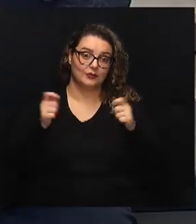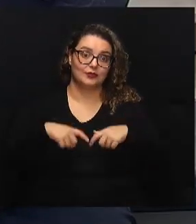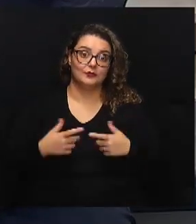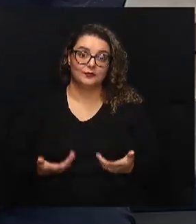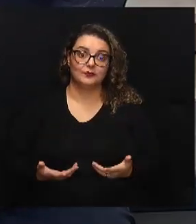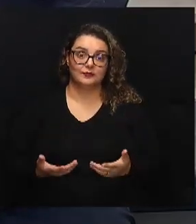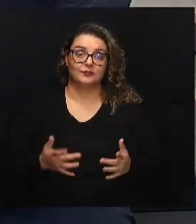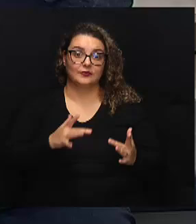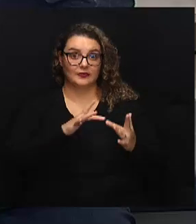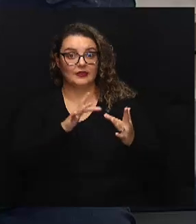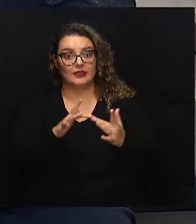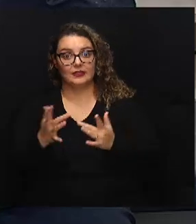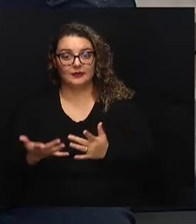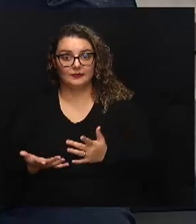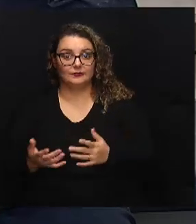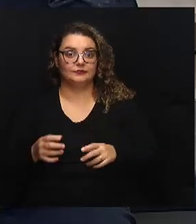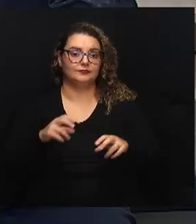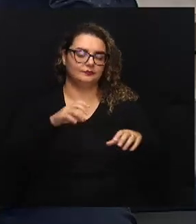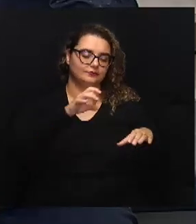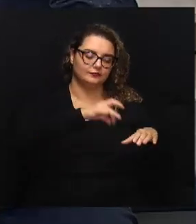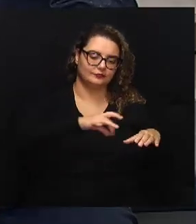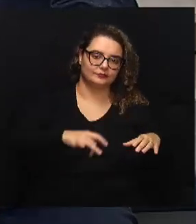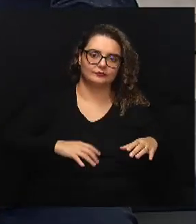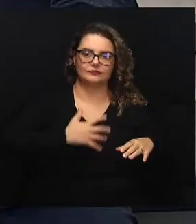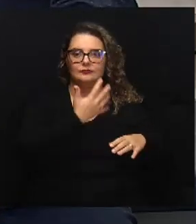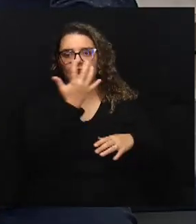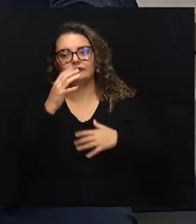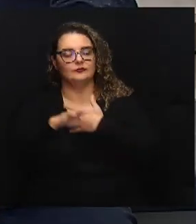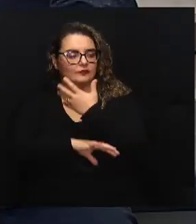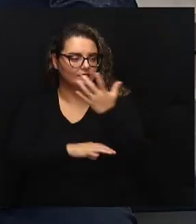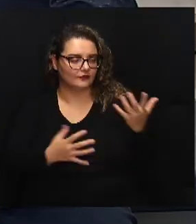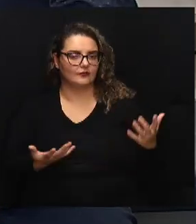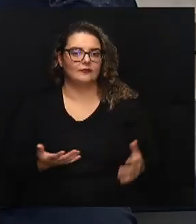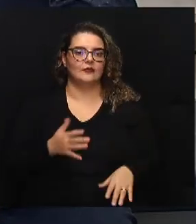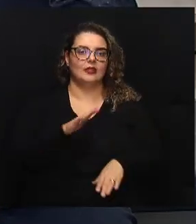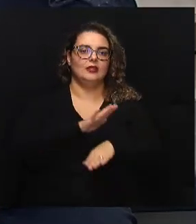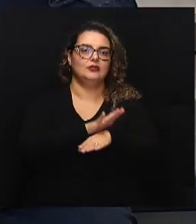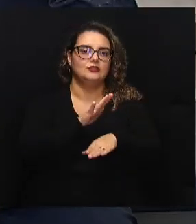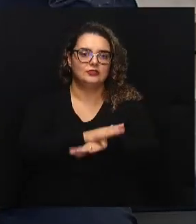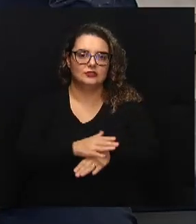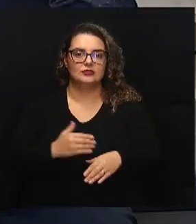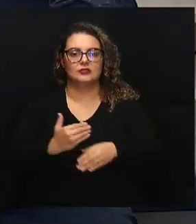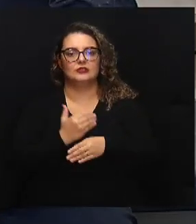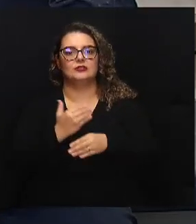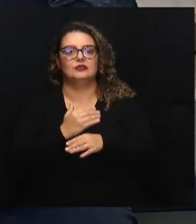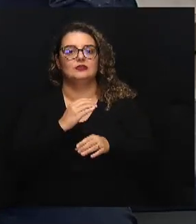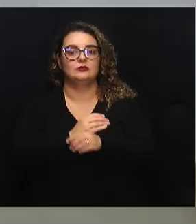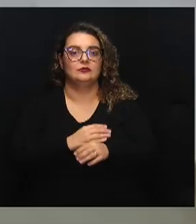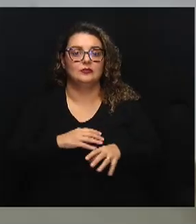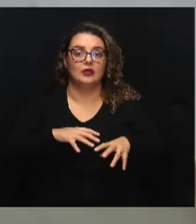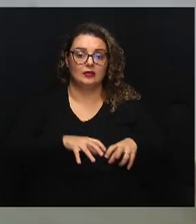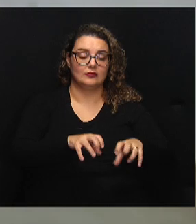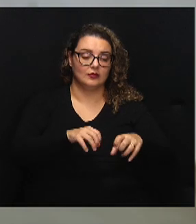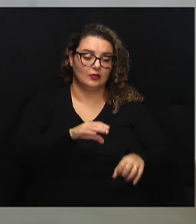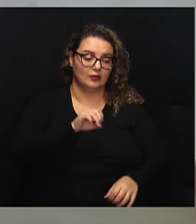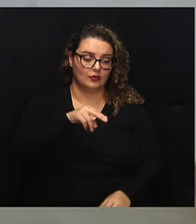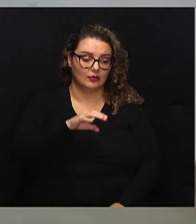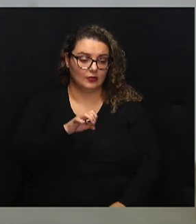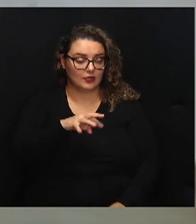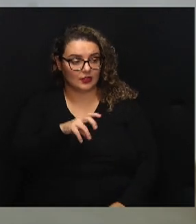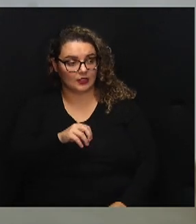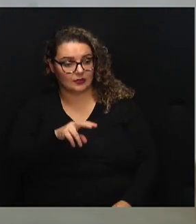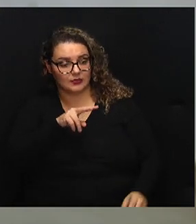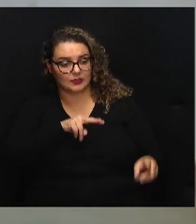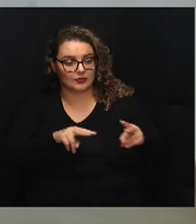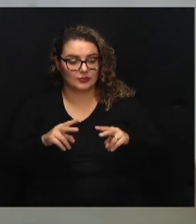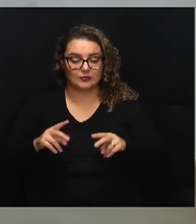seu contato, tanto com a agricultura, ajudando seu pai na construção civil, mexendo ali com o concreto, esse olhar para os objetos